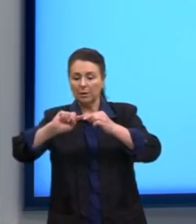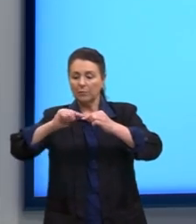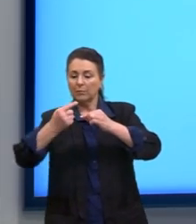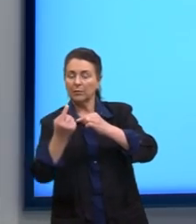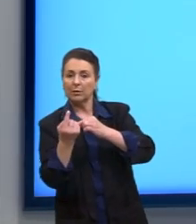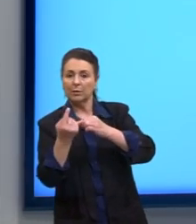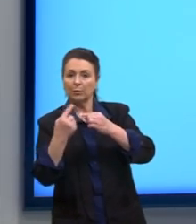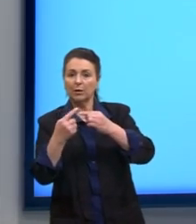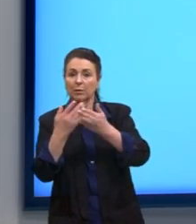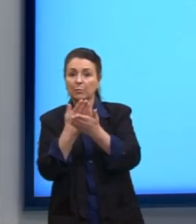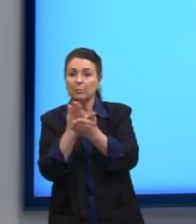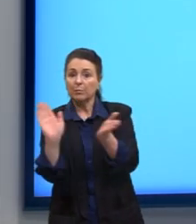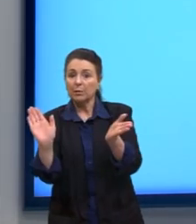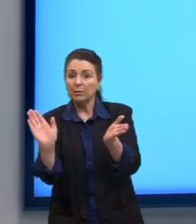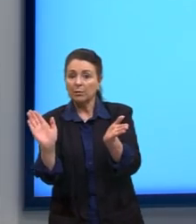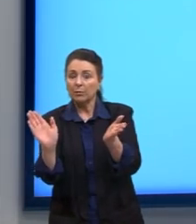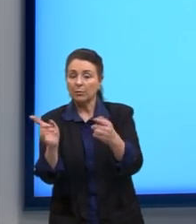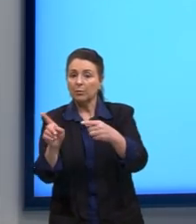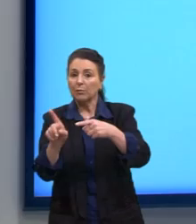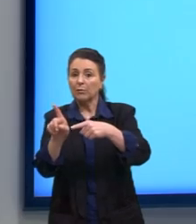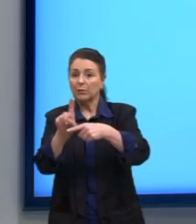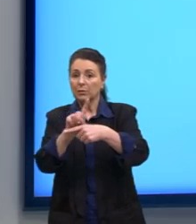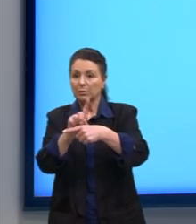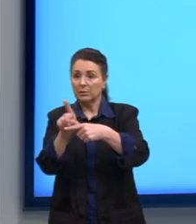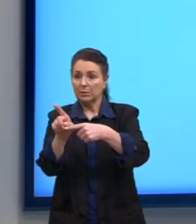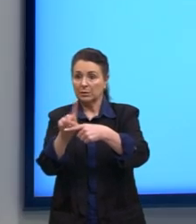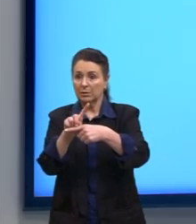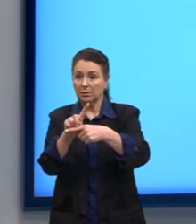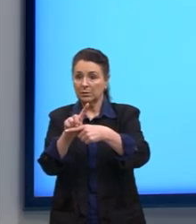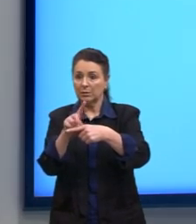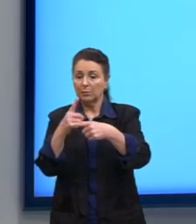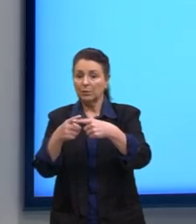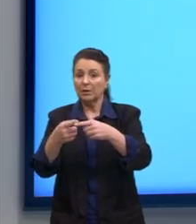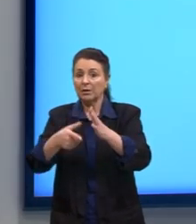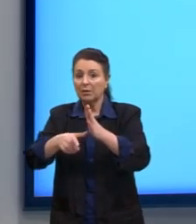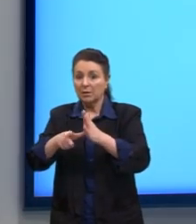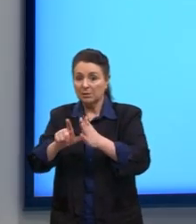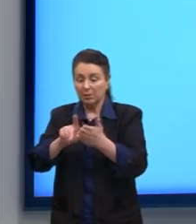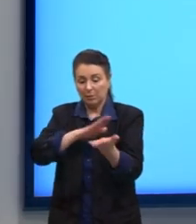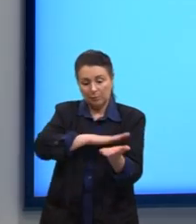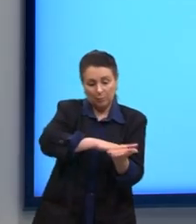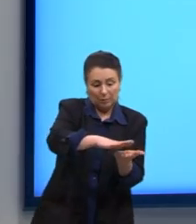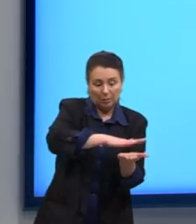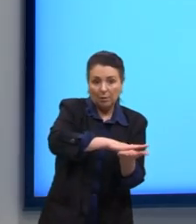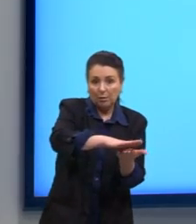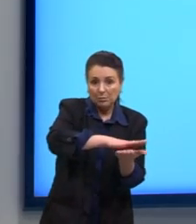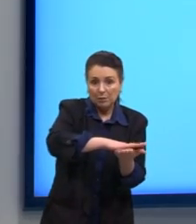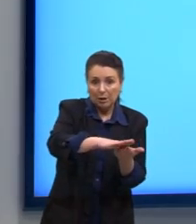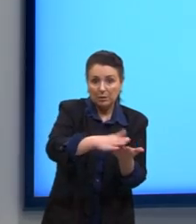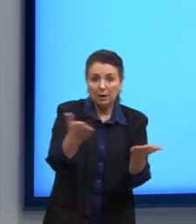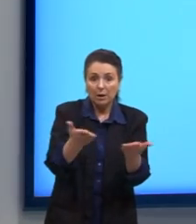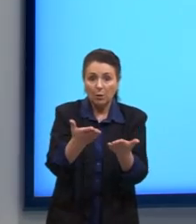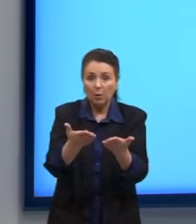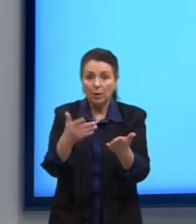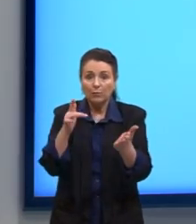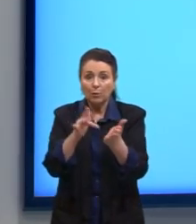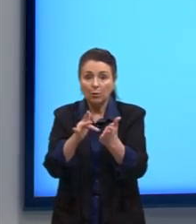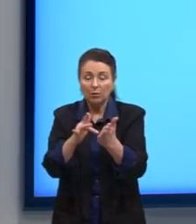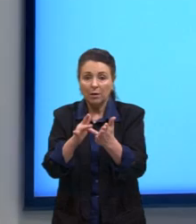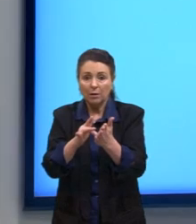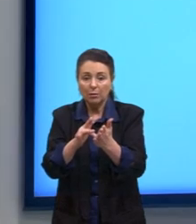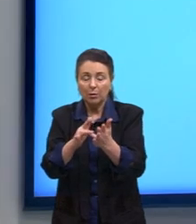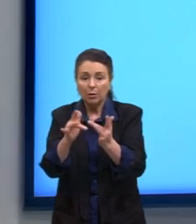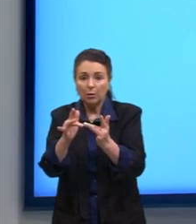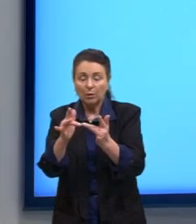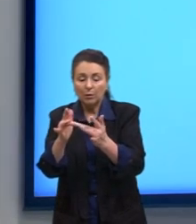velocidade ao chegar na grama porque aqui antes ela tava numa calçada perfeitinha mas ao chegar na